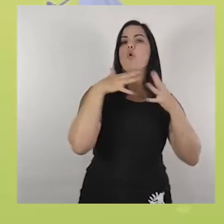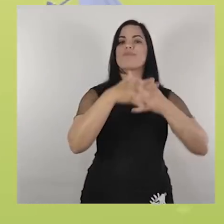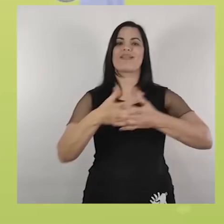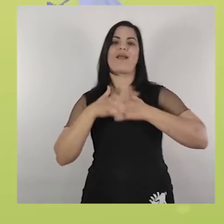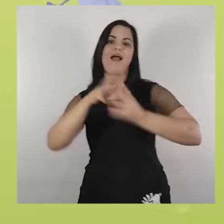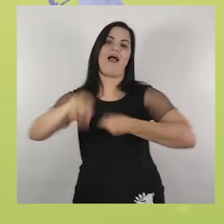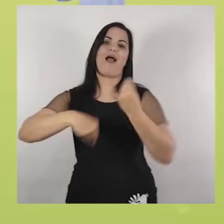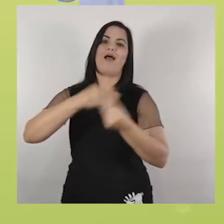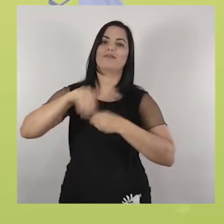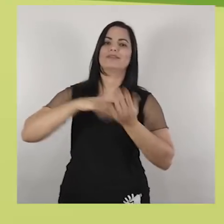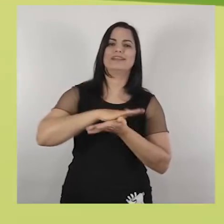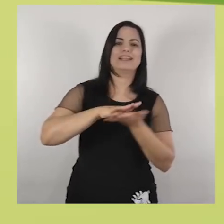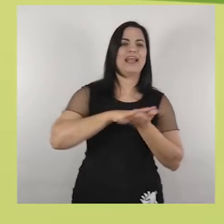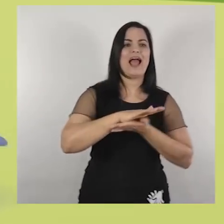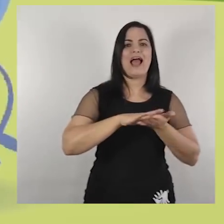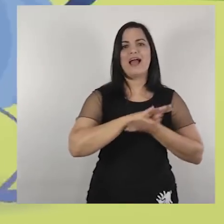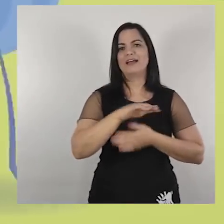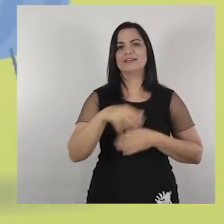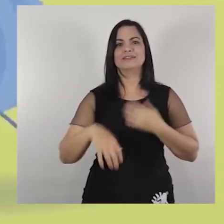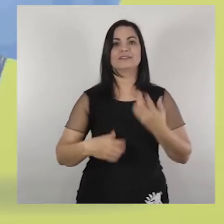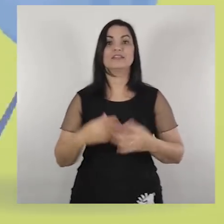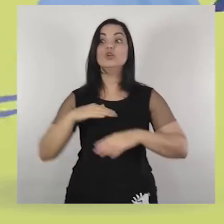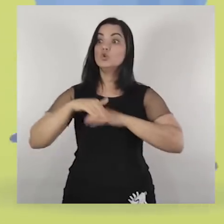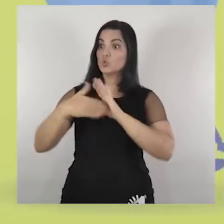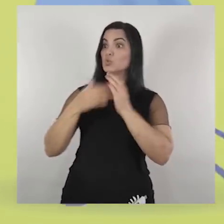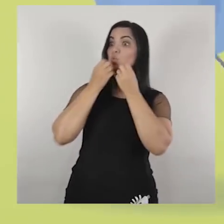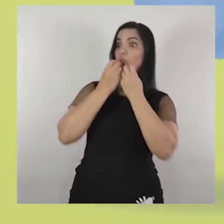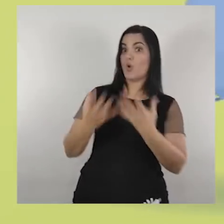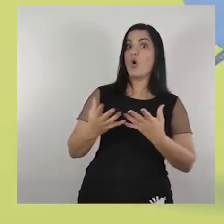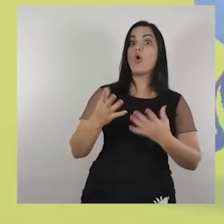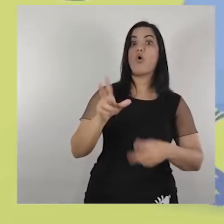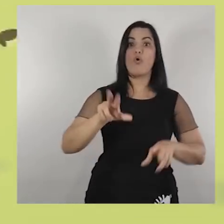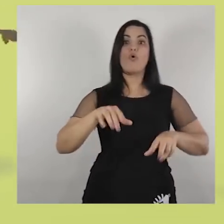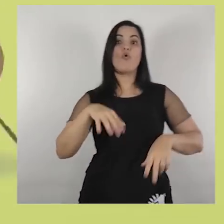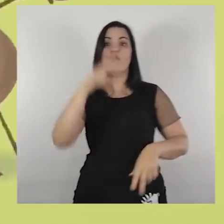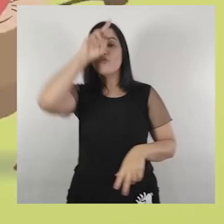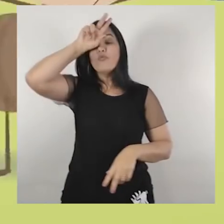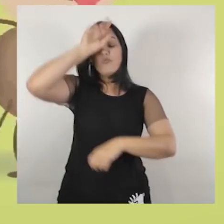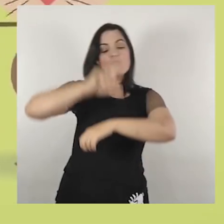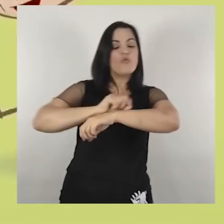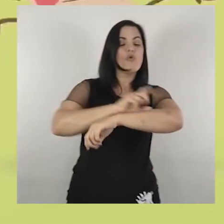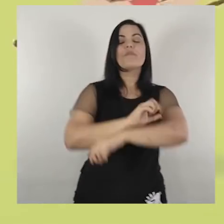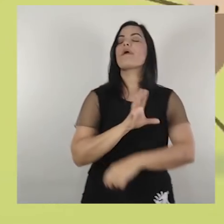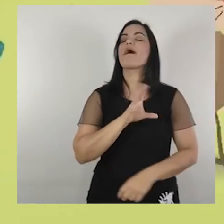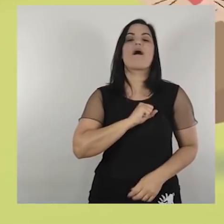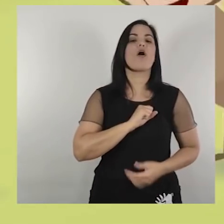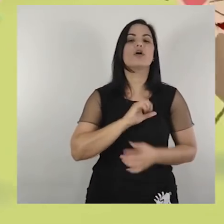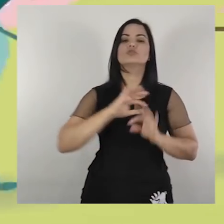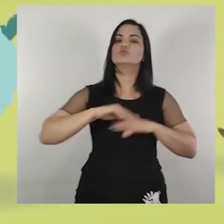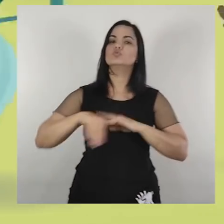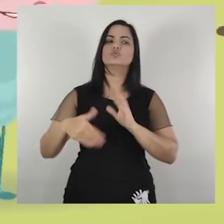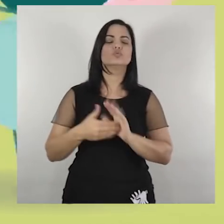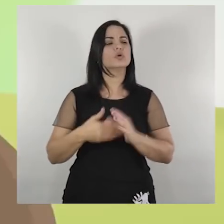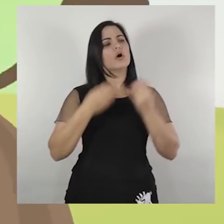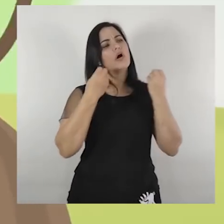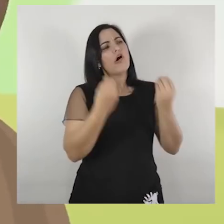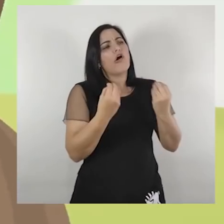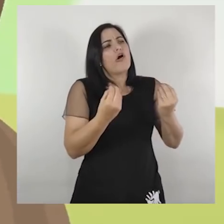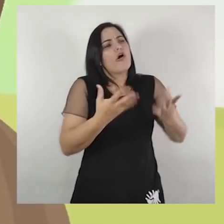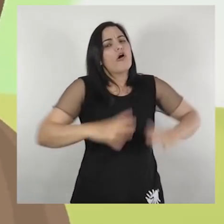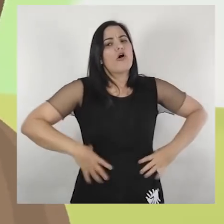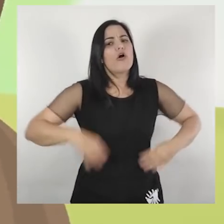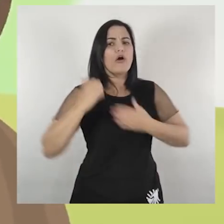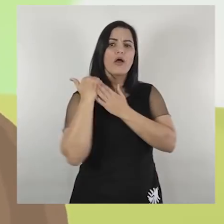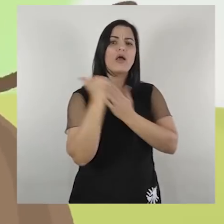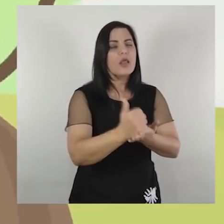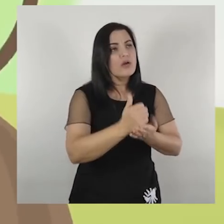tem complicação, tudo é bom pra formiga. Pra formiga é comida, tudo é bom. Mas